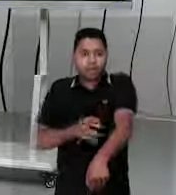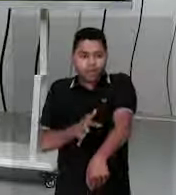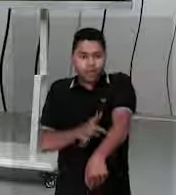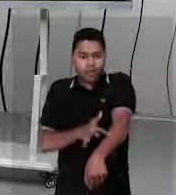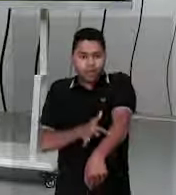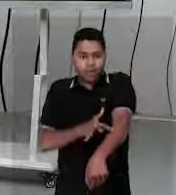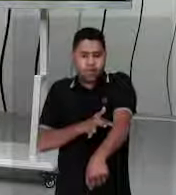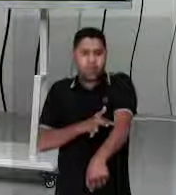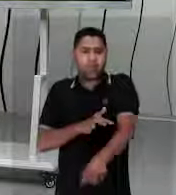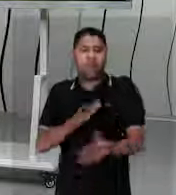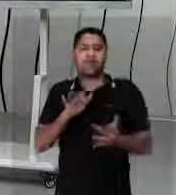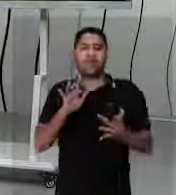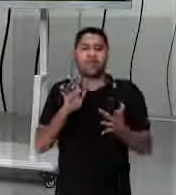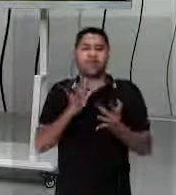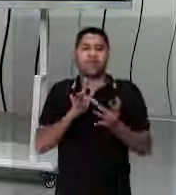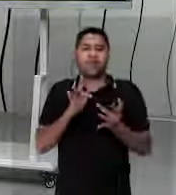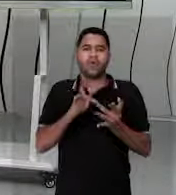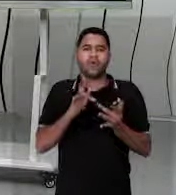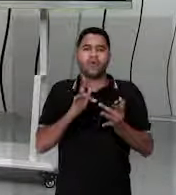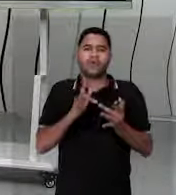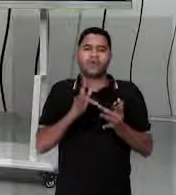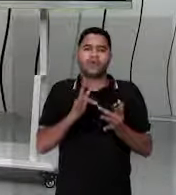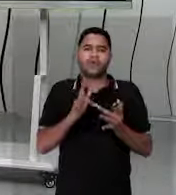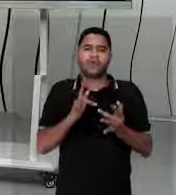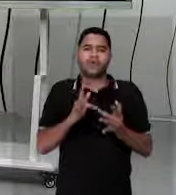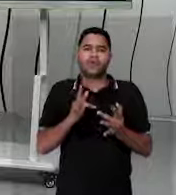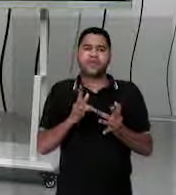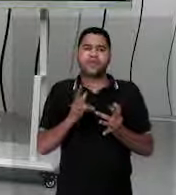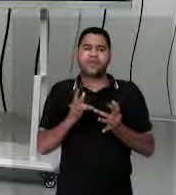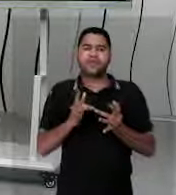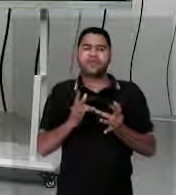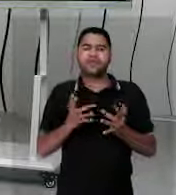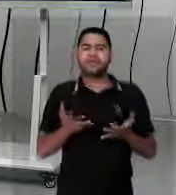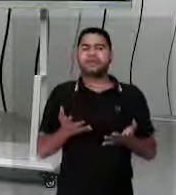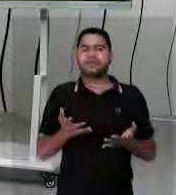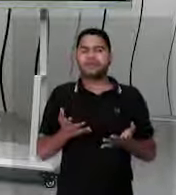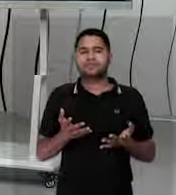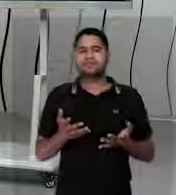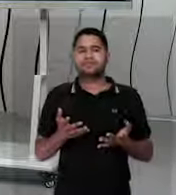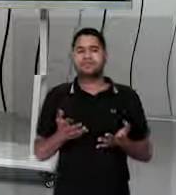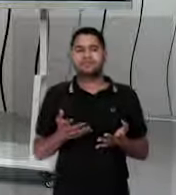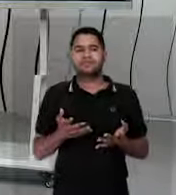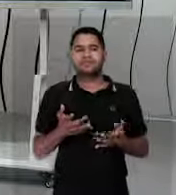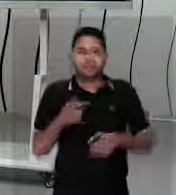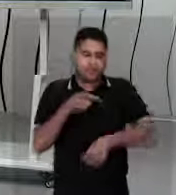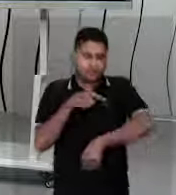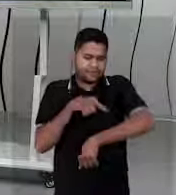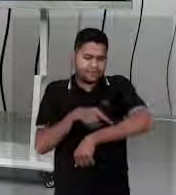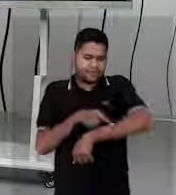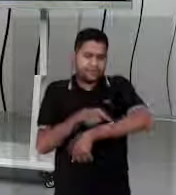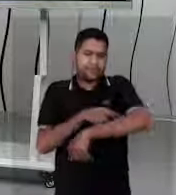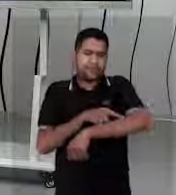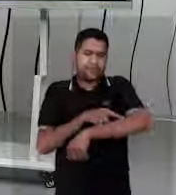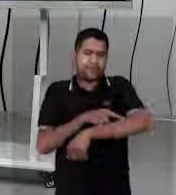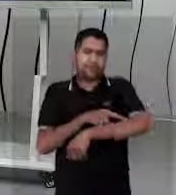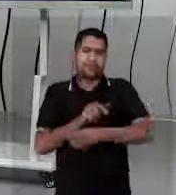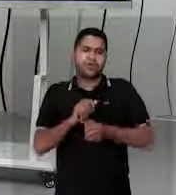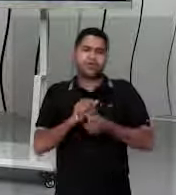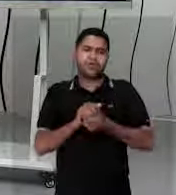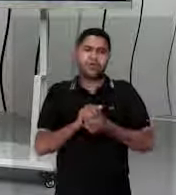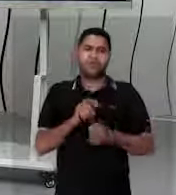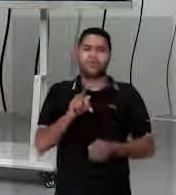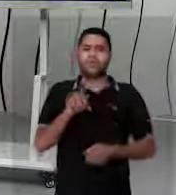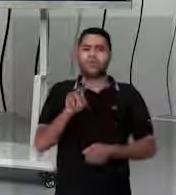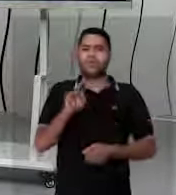que as fezes desse inseto sejam inseridas juntamente com os protozoários